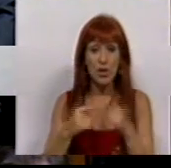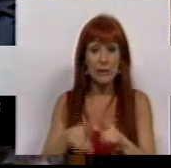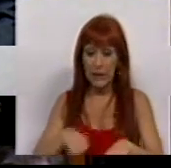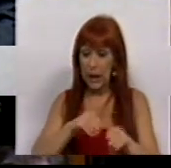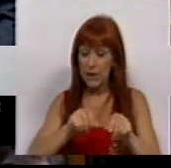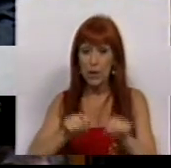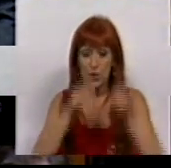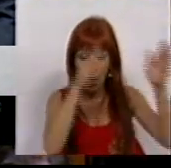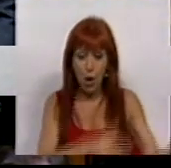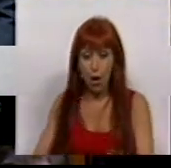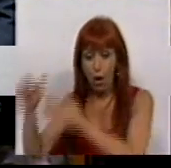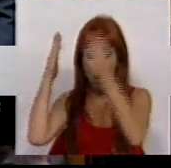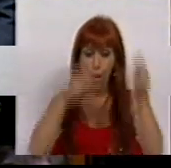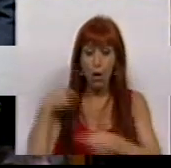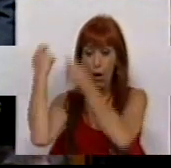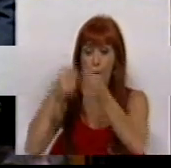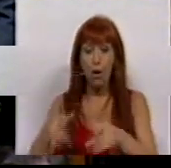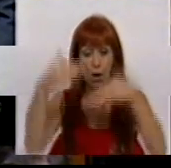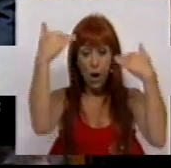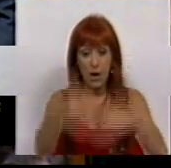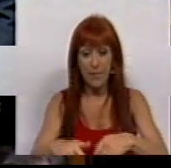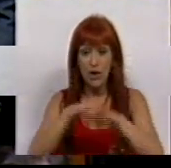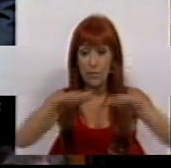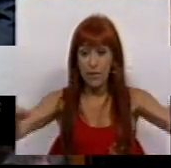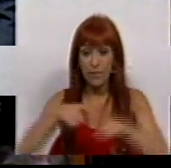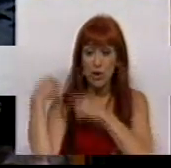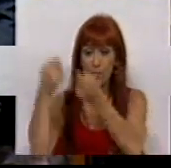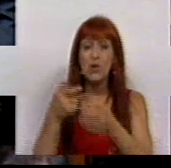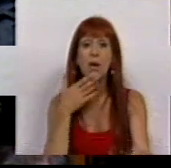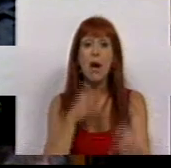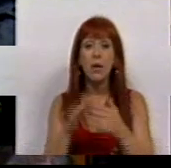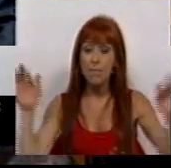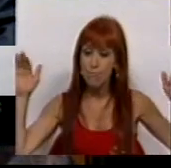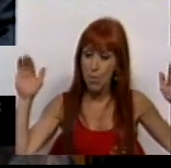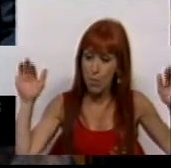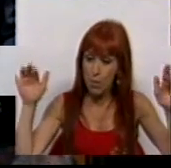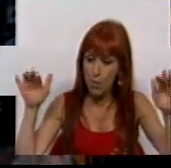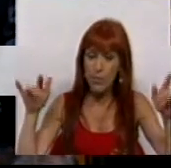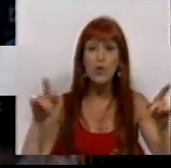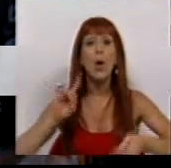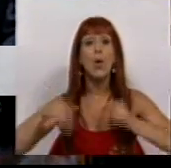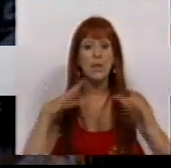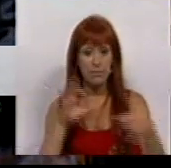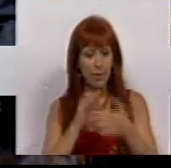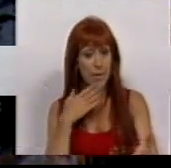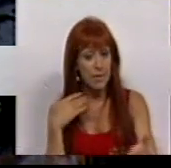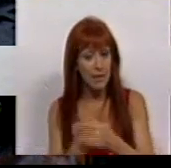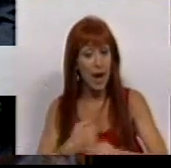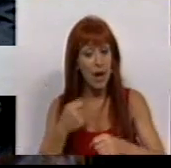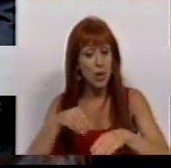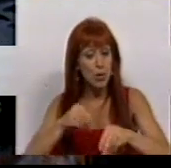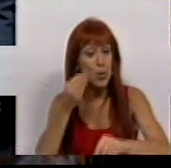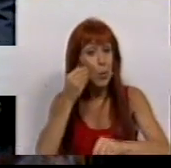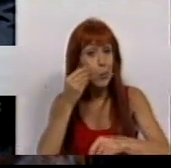terra para produção agrícola é limitada e a superfície agrícola utilizável tem vindo a reduzir, pelo que uma adequada utilização do